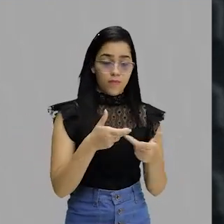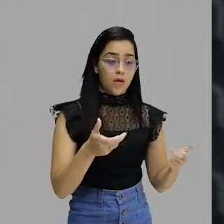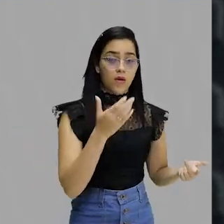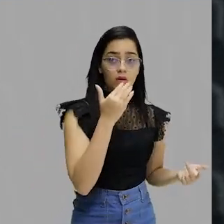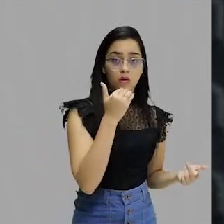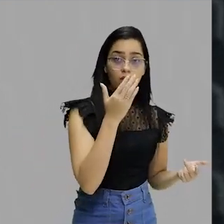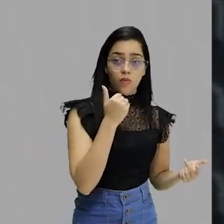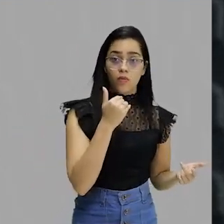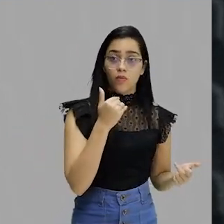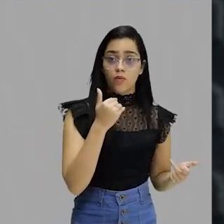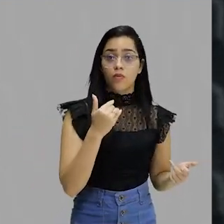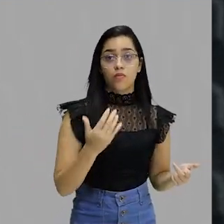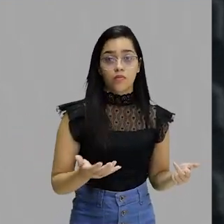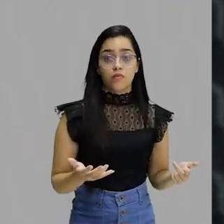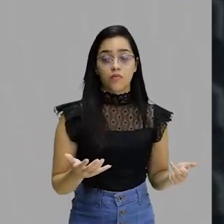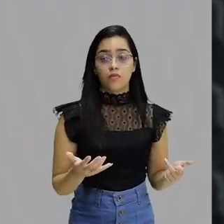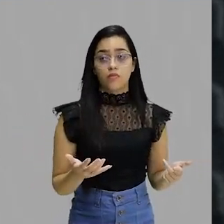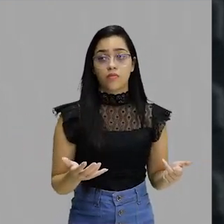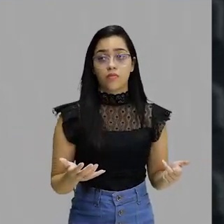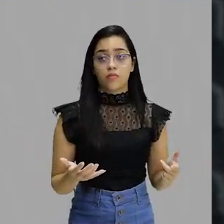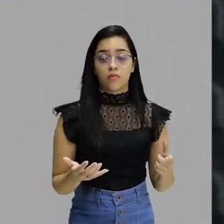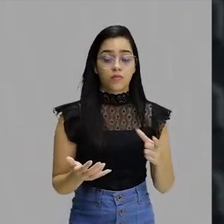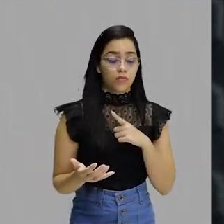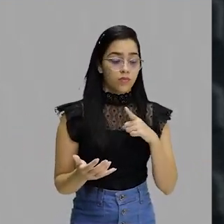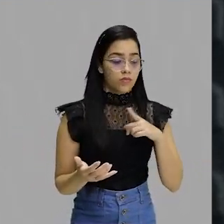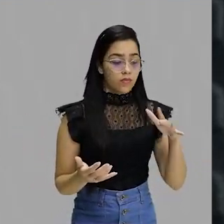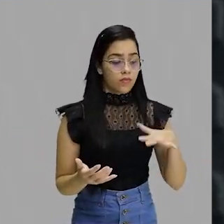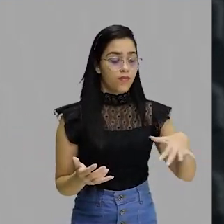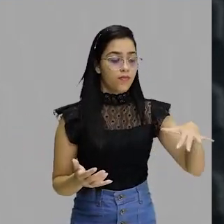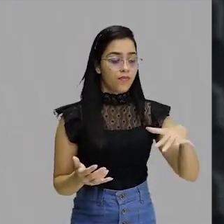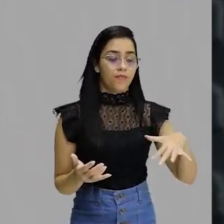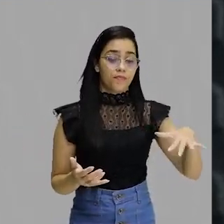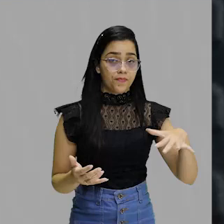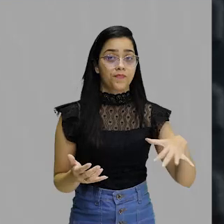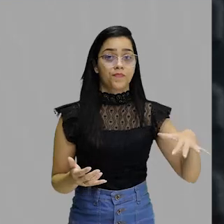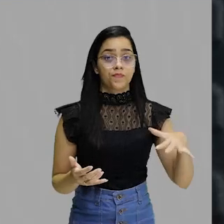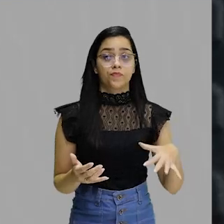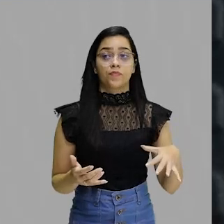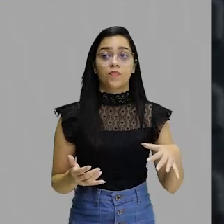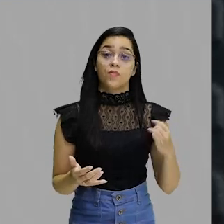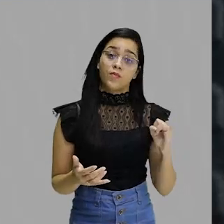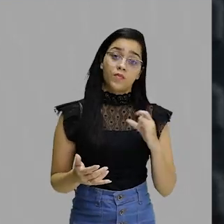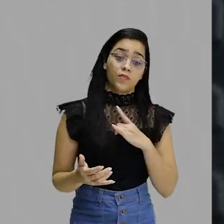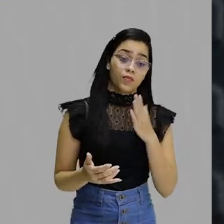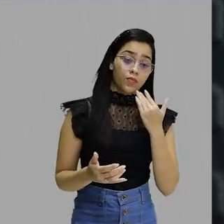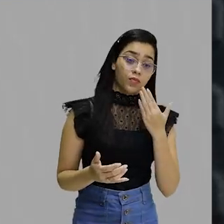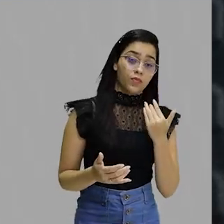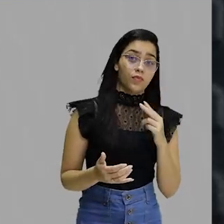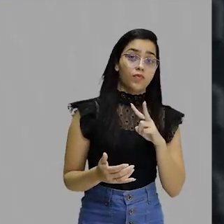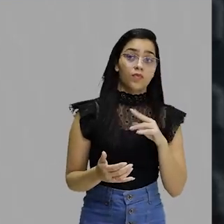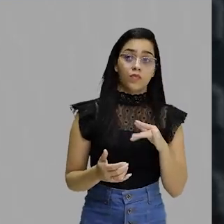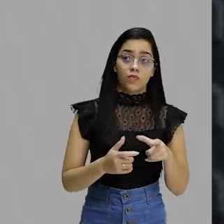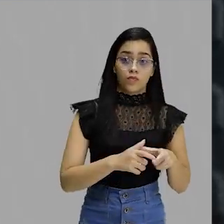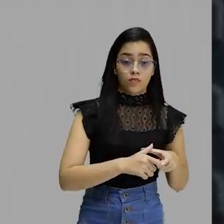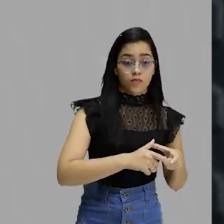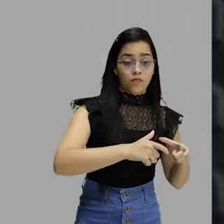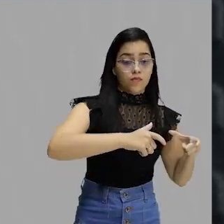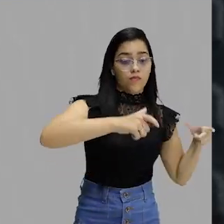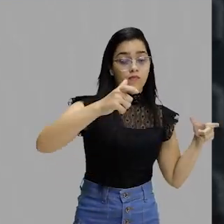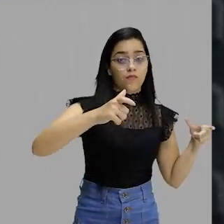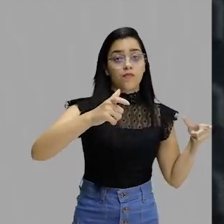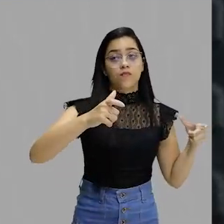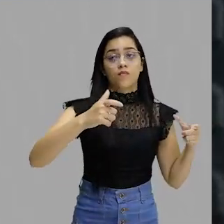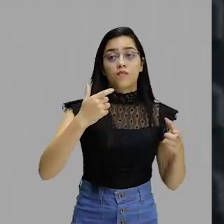alimentos para os predadores disponíveis naquele espaço. E se tem muito alimento, eles vão crescer, vão se